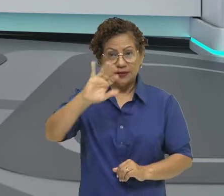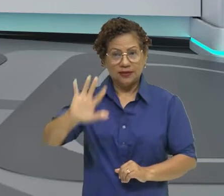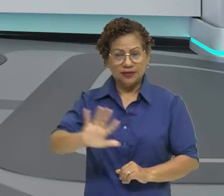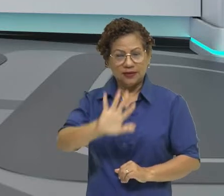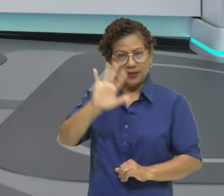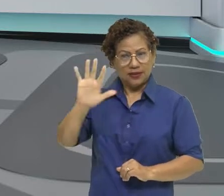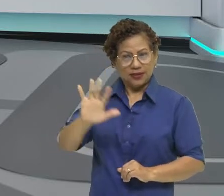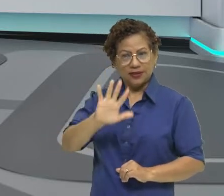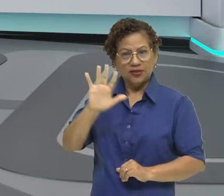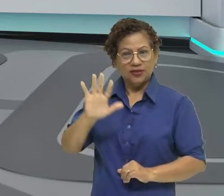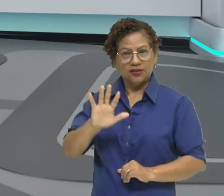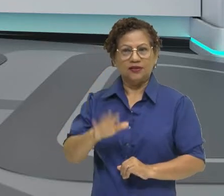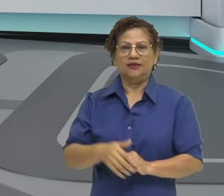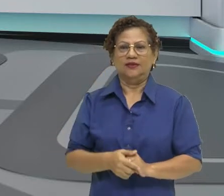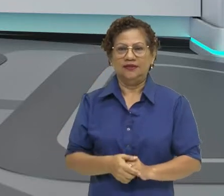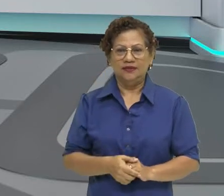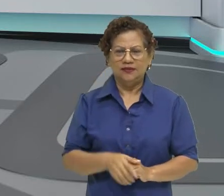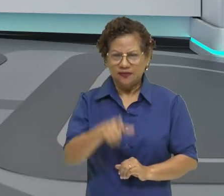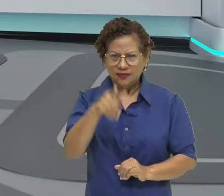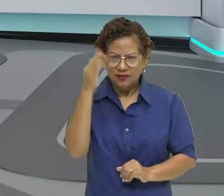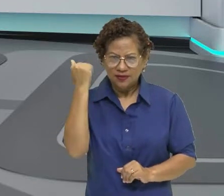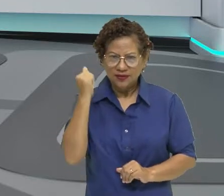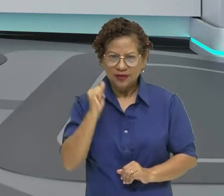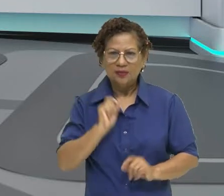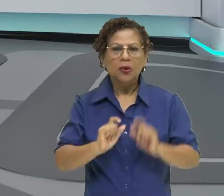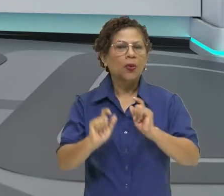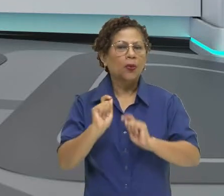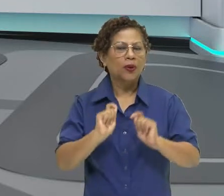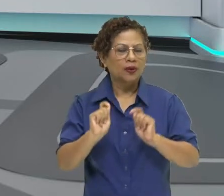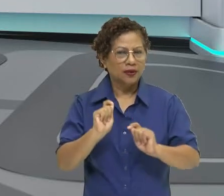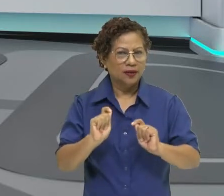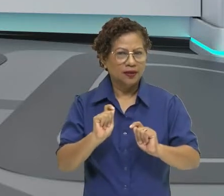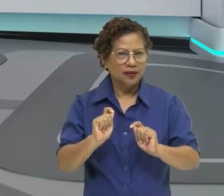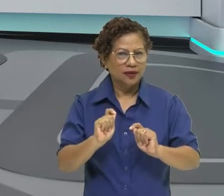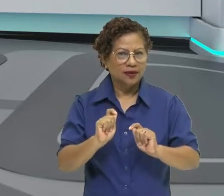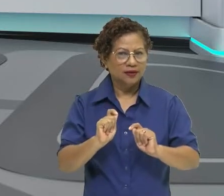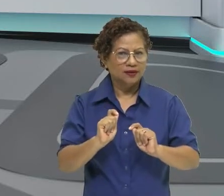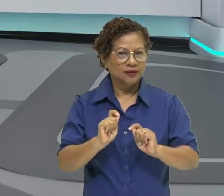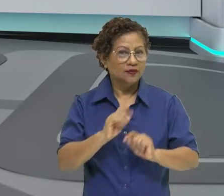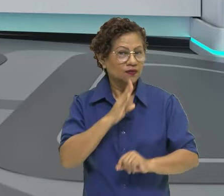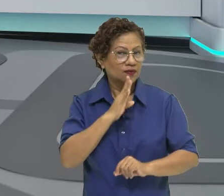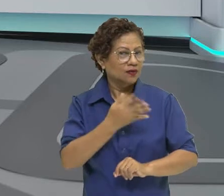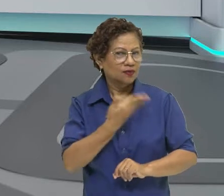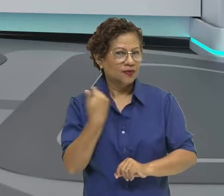para a gente? Vocês sabem o que é isso? Vamos ver o que é?